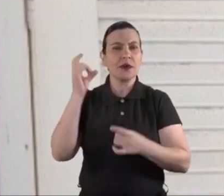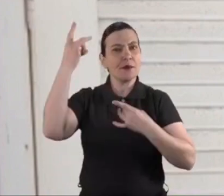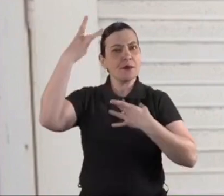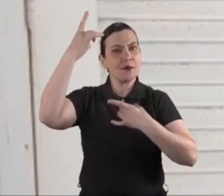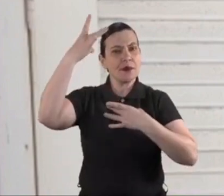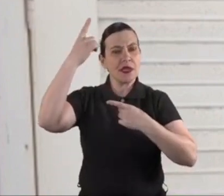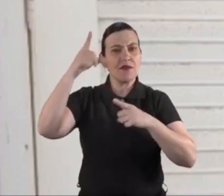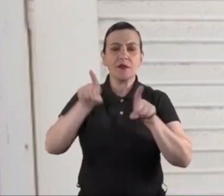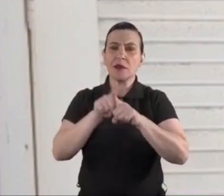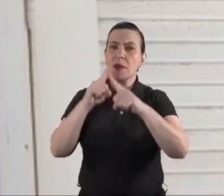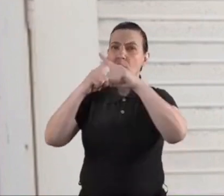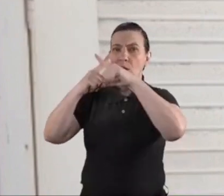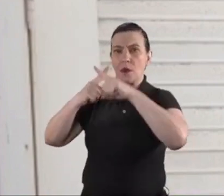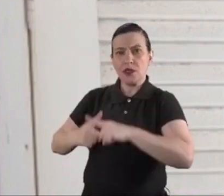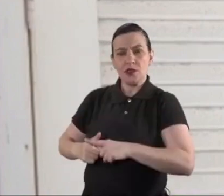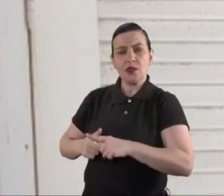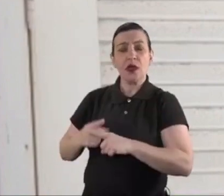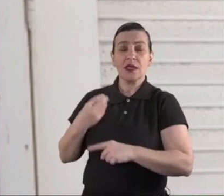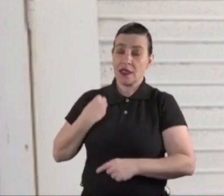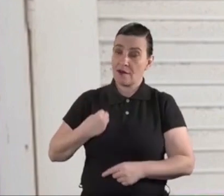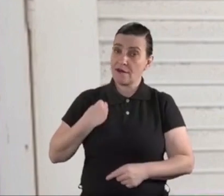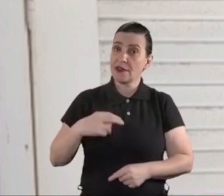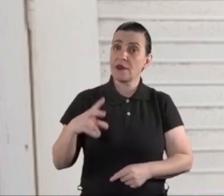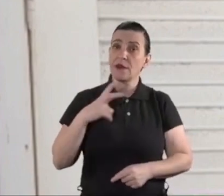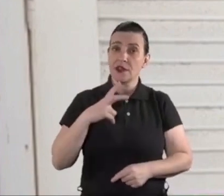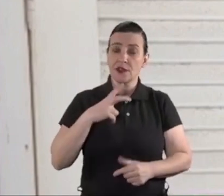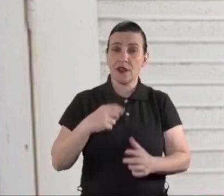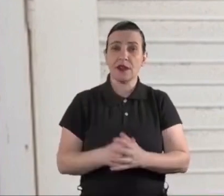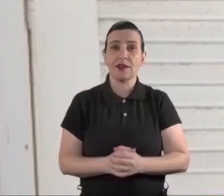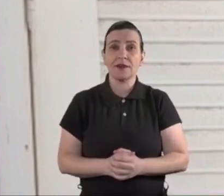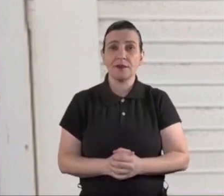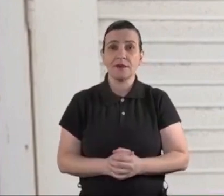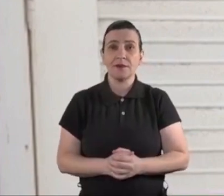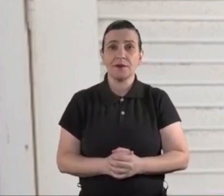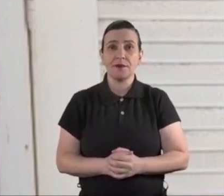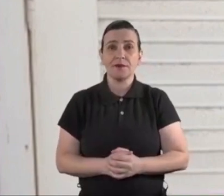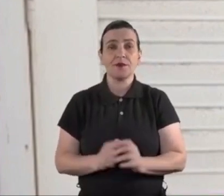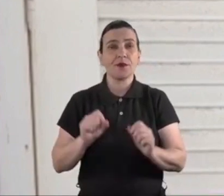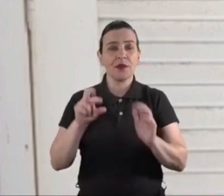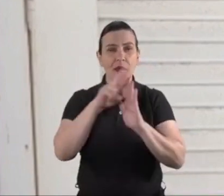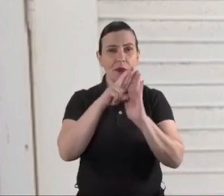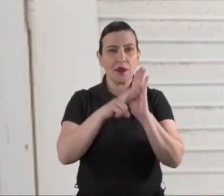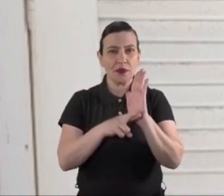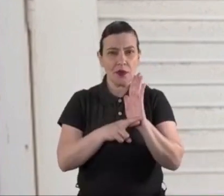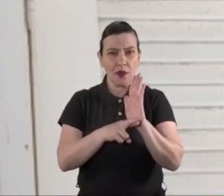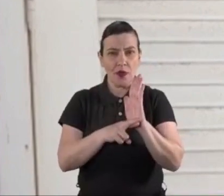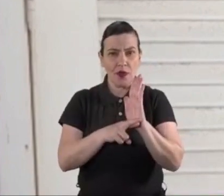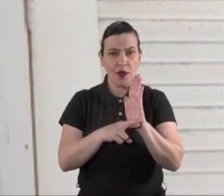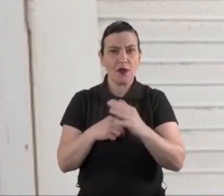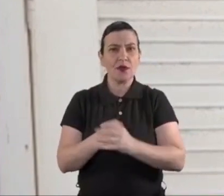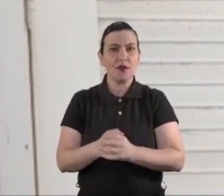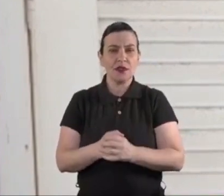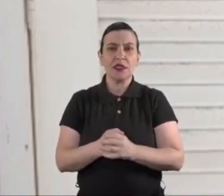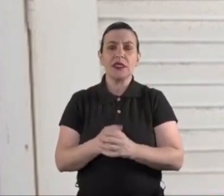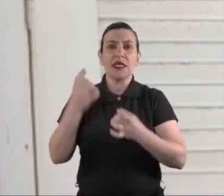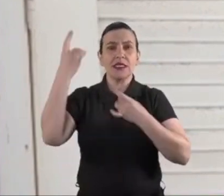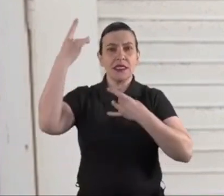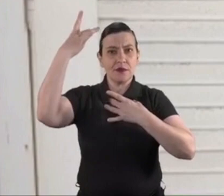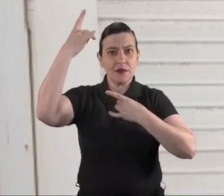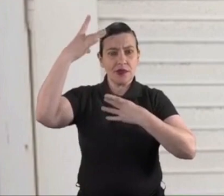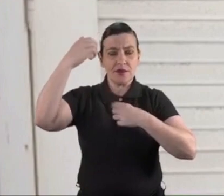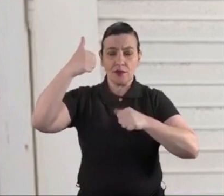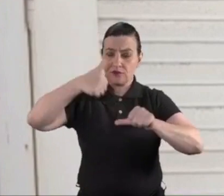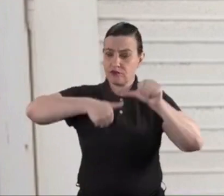em competições e na vida pessoal. Com esse protocolo e essa performance